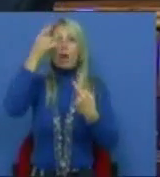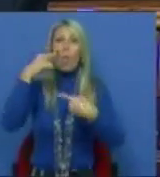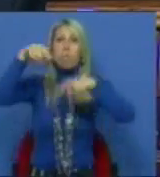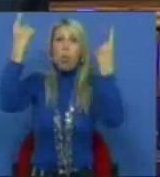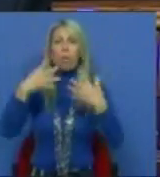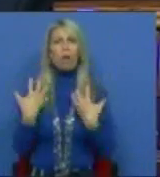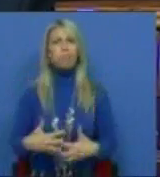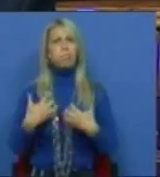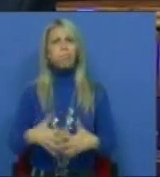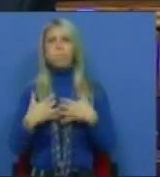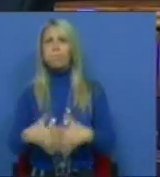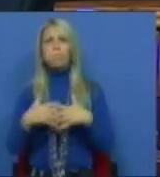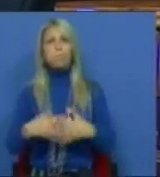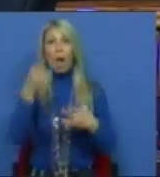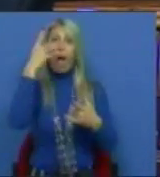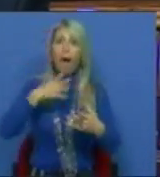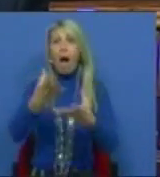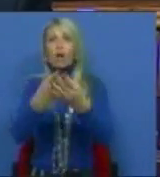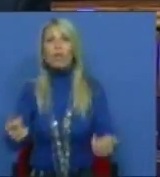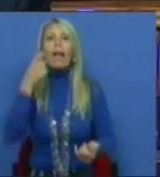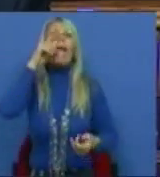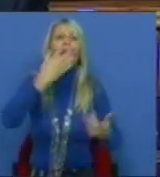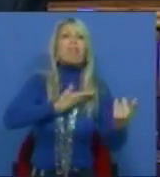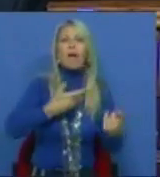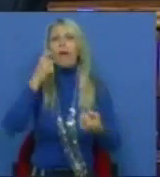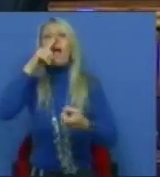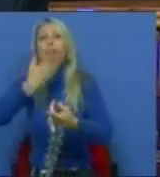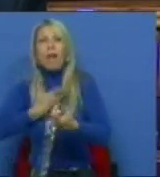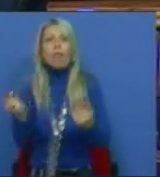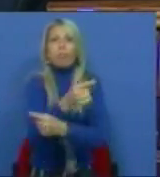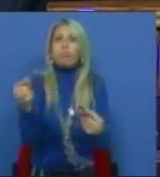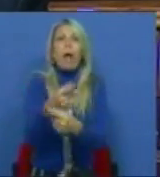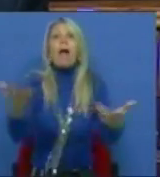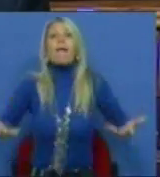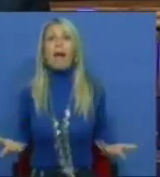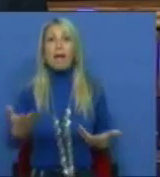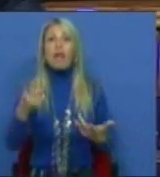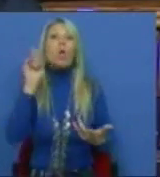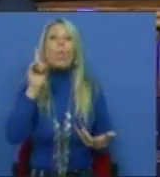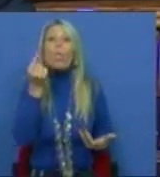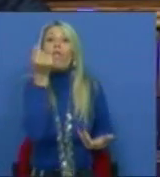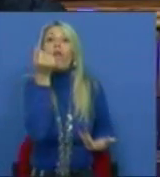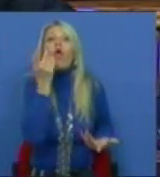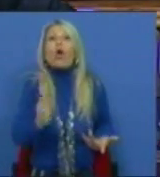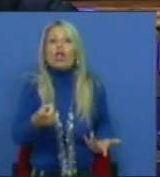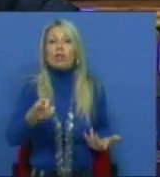nós próprios sobre quem deve a quem e o que é que se deve realmente? Eu devo